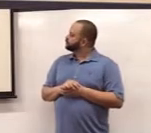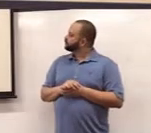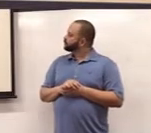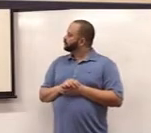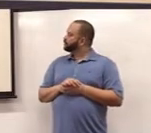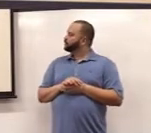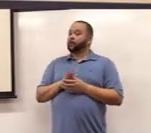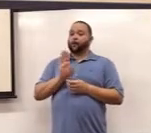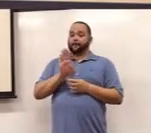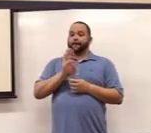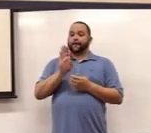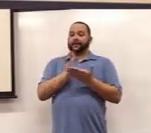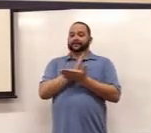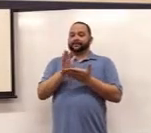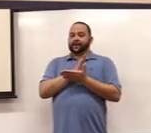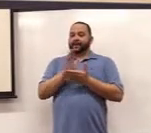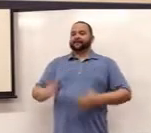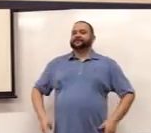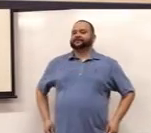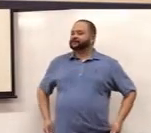Vamos ouvir só o tema B, por exemplo.